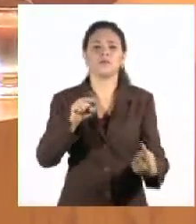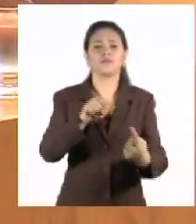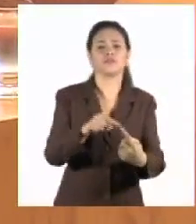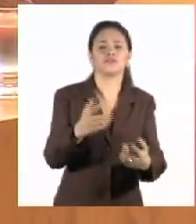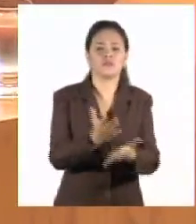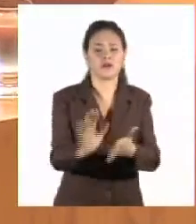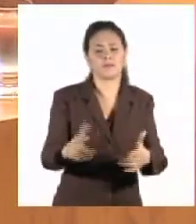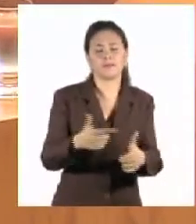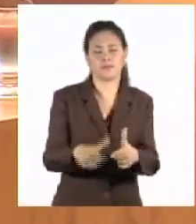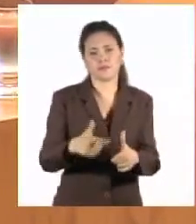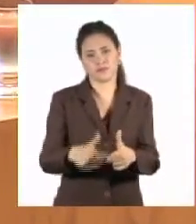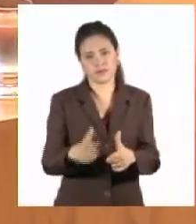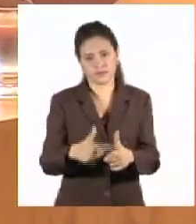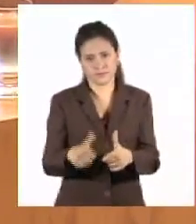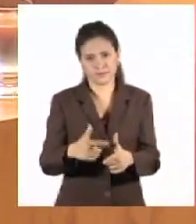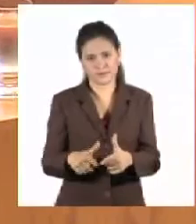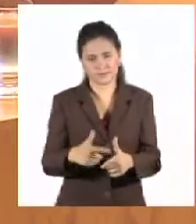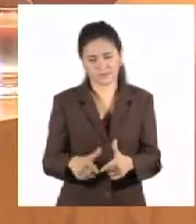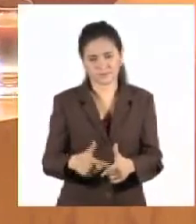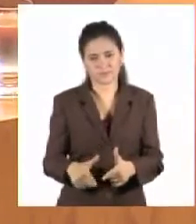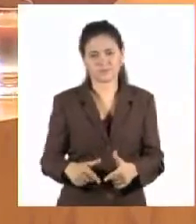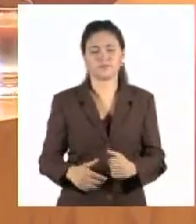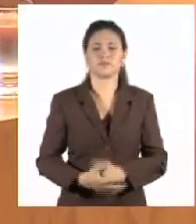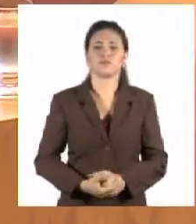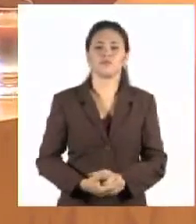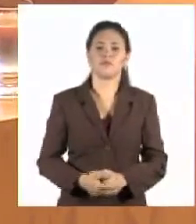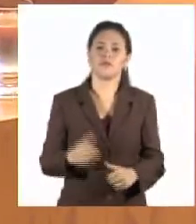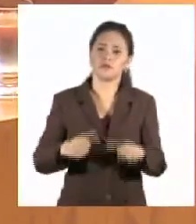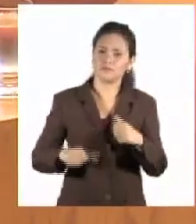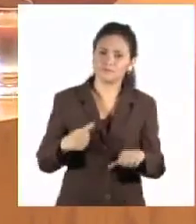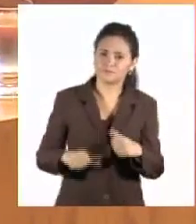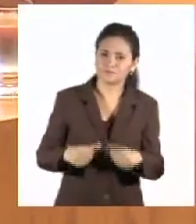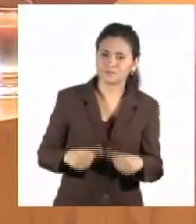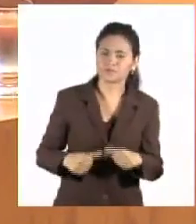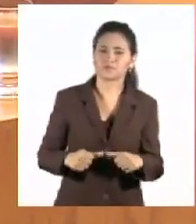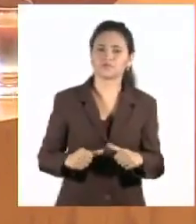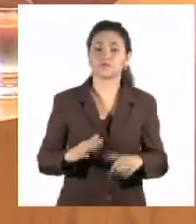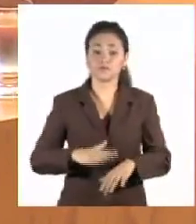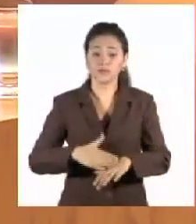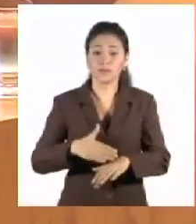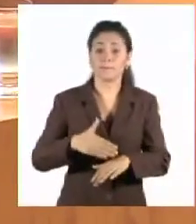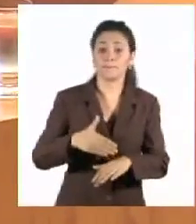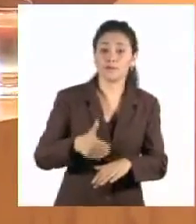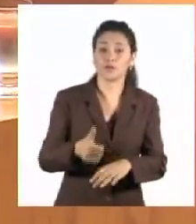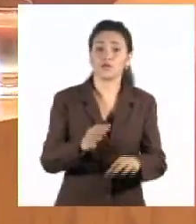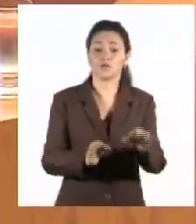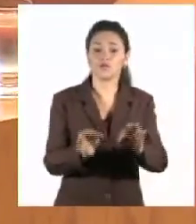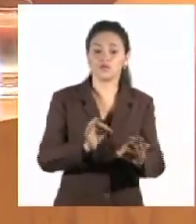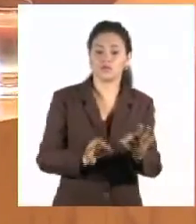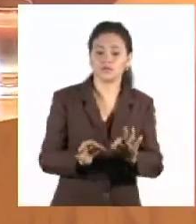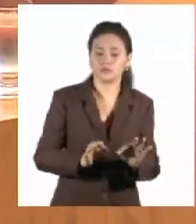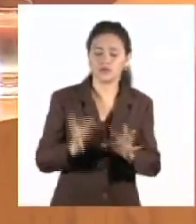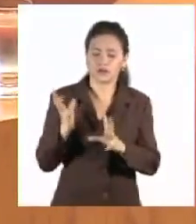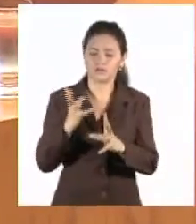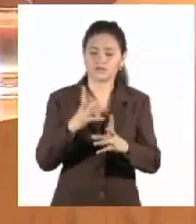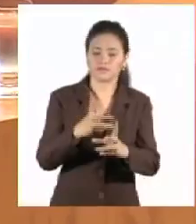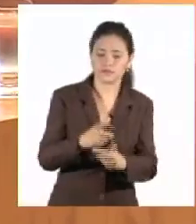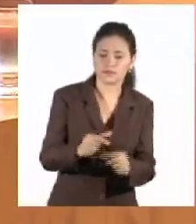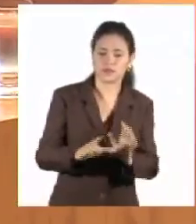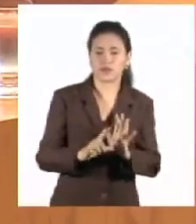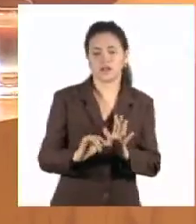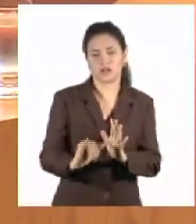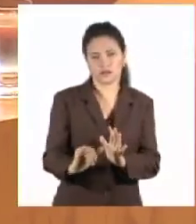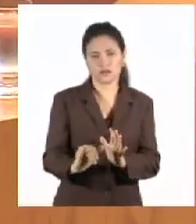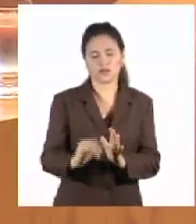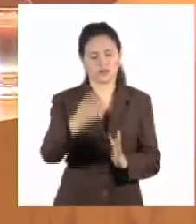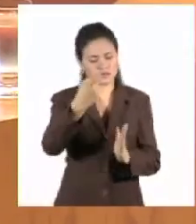aqui, na discussão, ser implementada, ser realmente mais discutida, para que nós possamos, inclusive, tirar qualquer